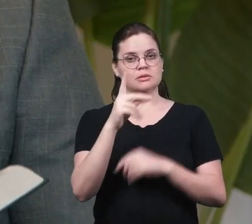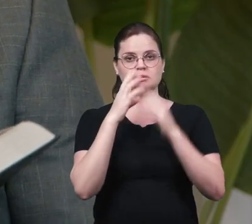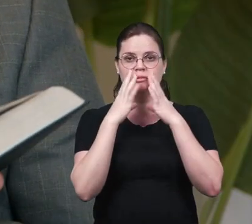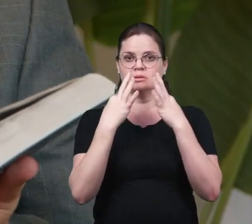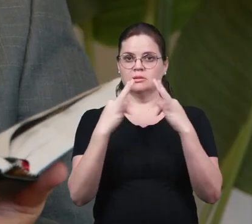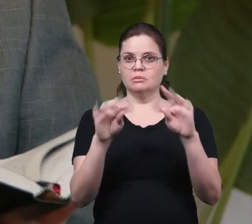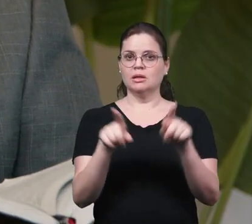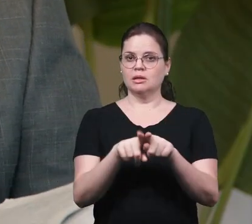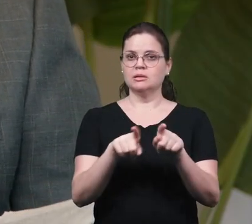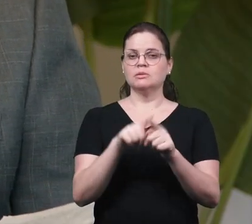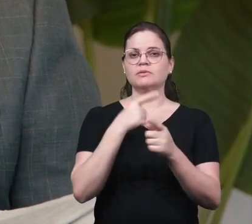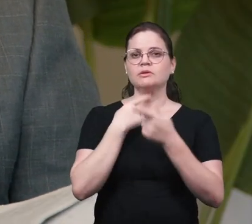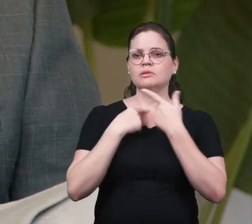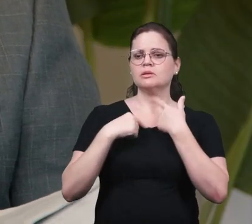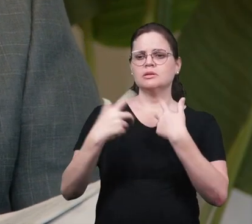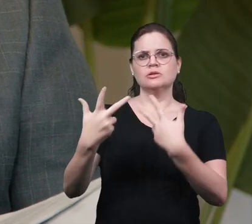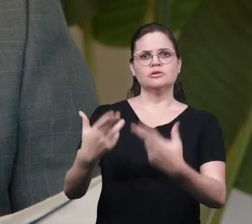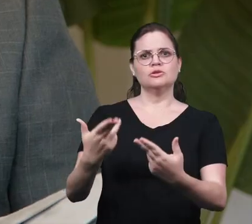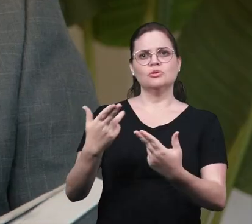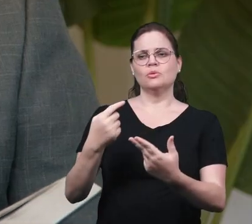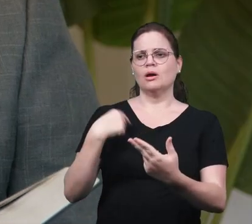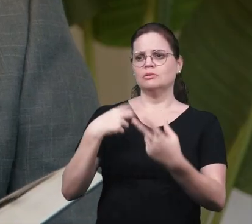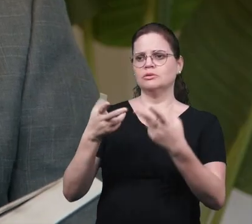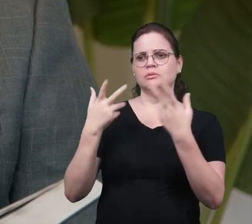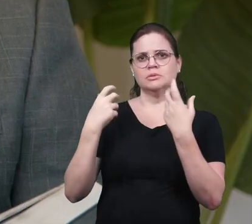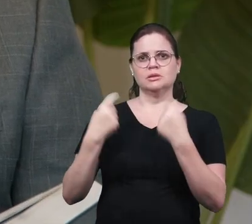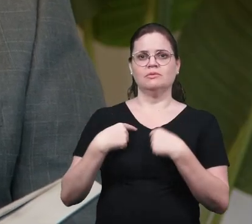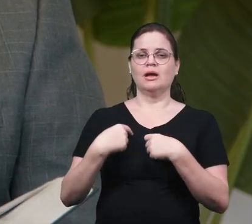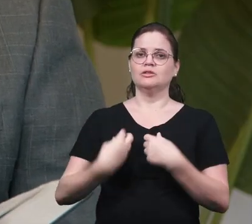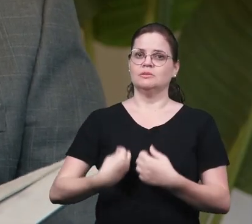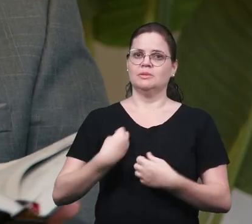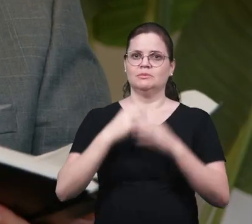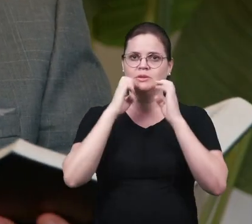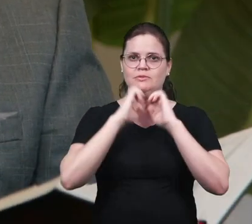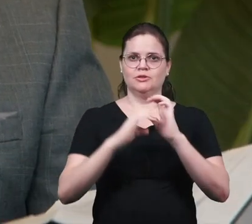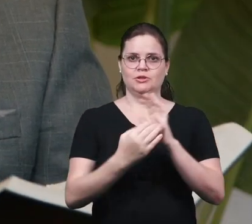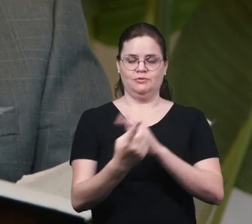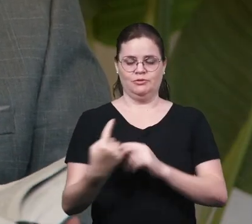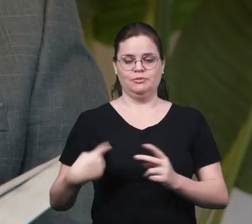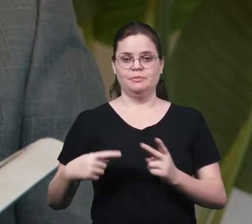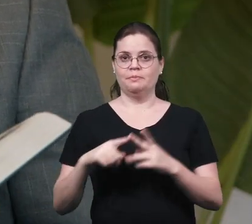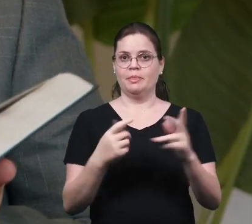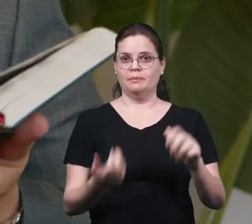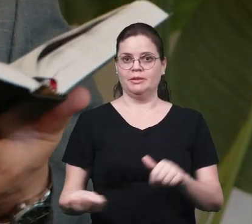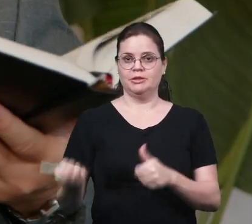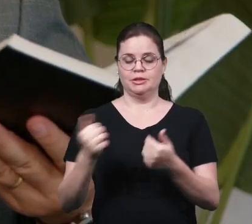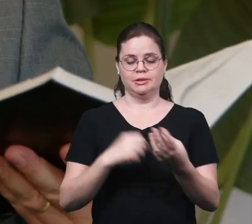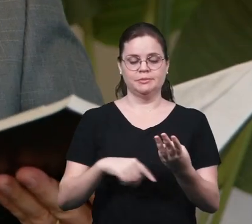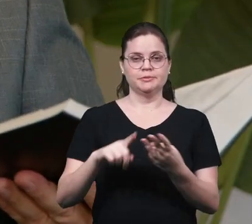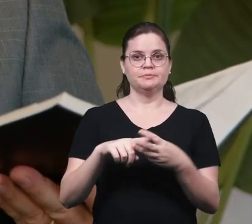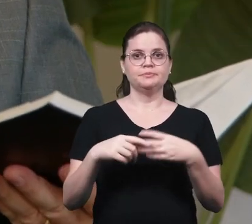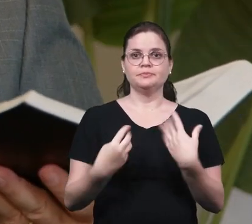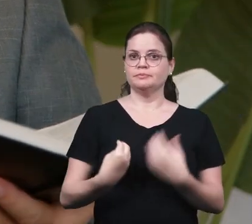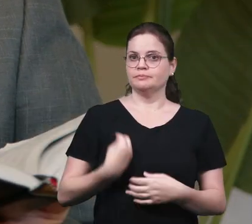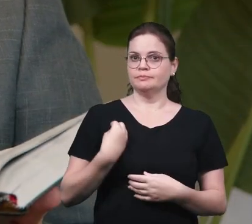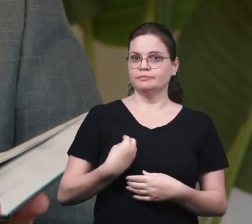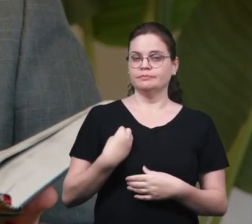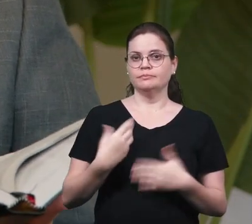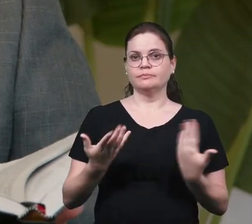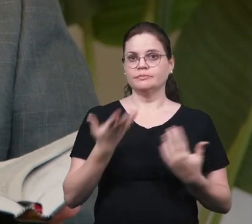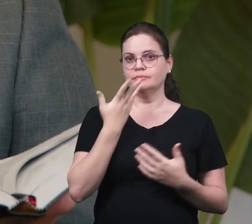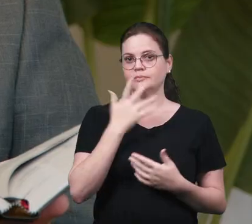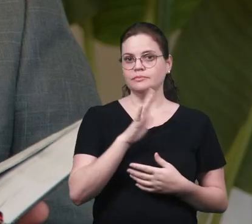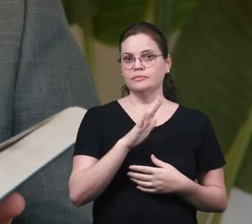elas também vão ter o desejo de participar do Evangelho Sem Fronteiras, participar dos batismos, participar